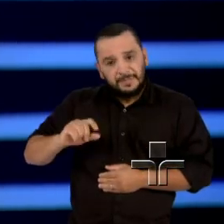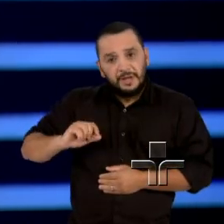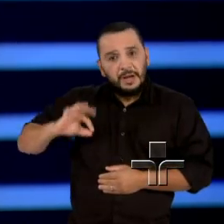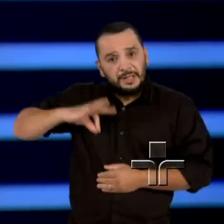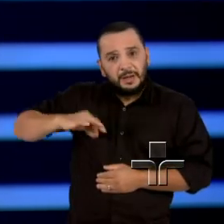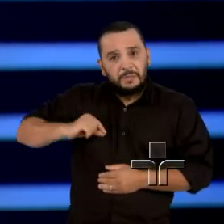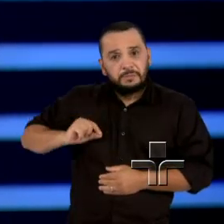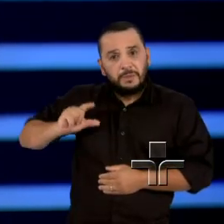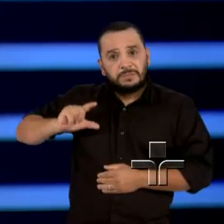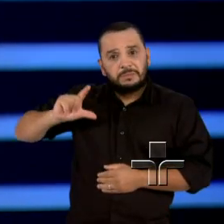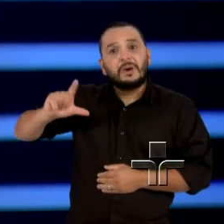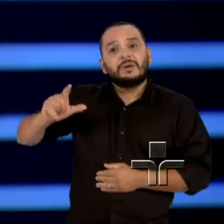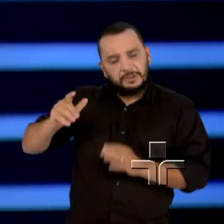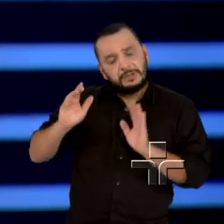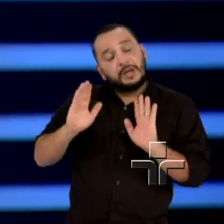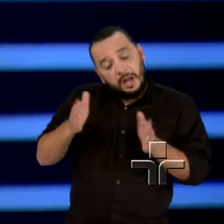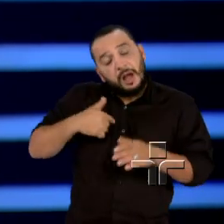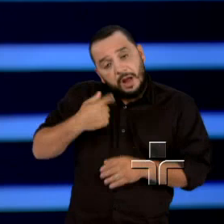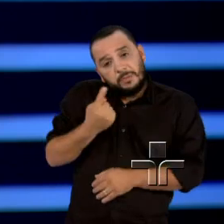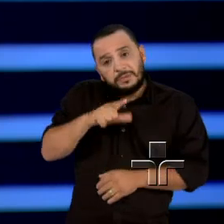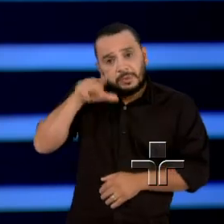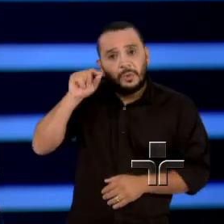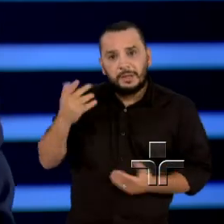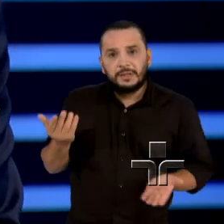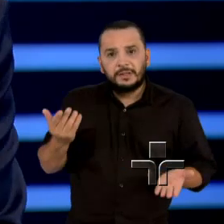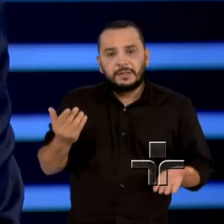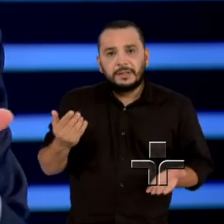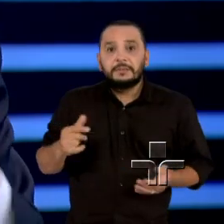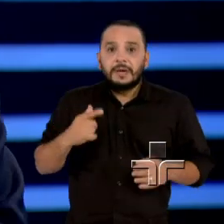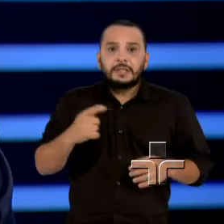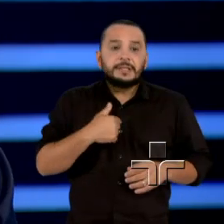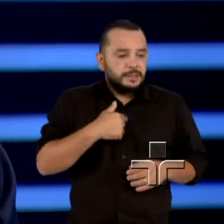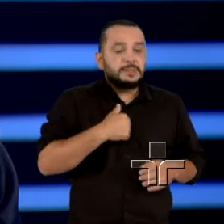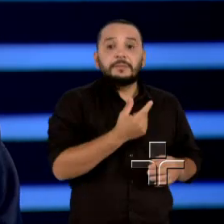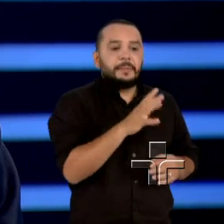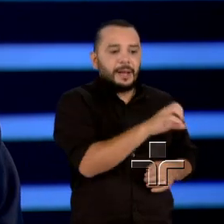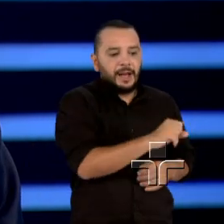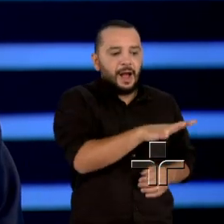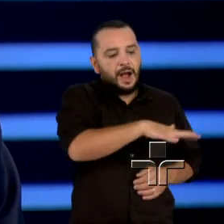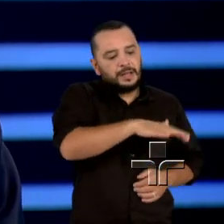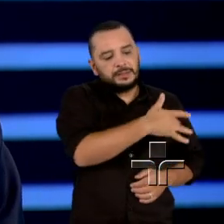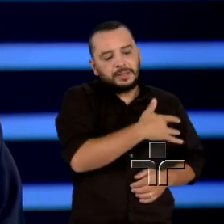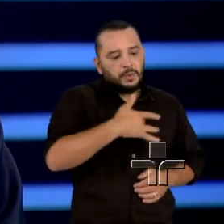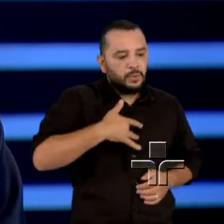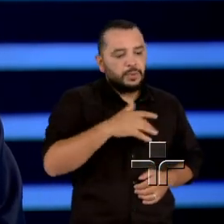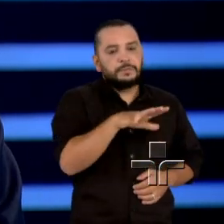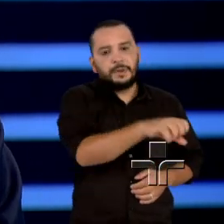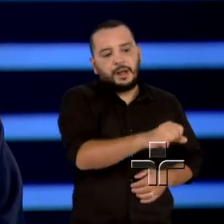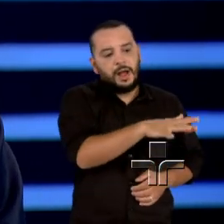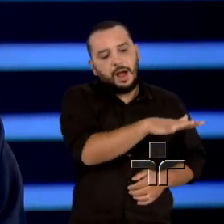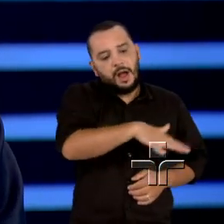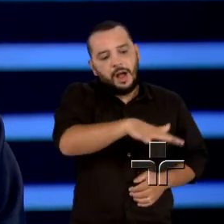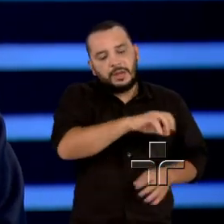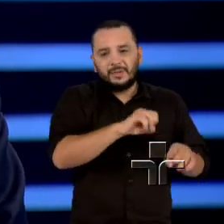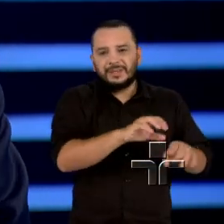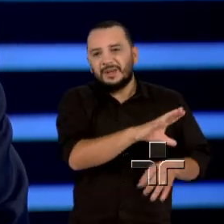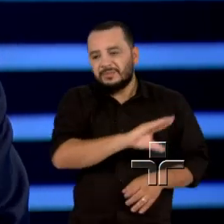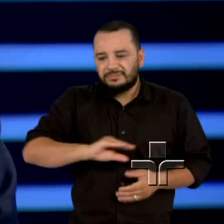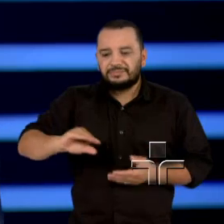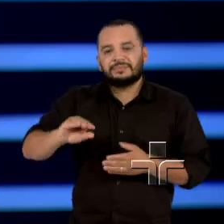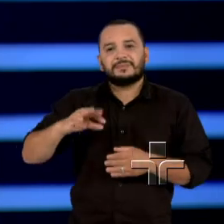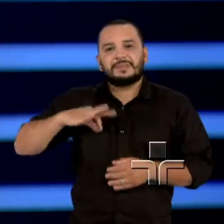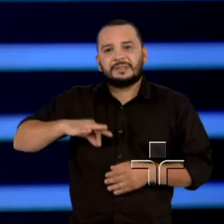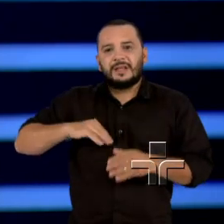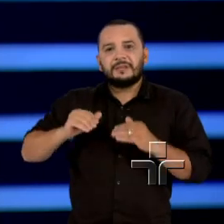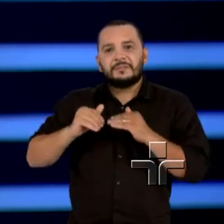com previdência, é uma opção. Você vai ter que tirar de outro lugar. Eu prefiro pegar o recurso público do brasileiro e colocar em educação,